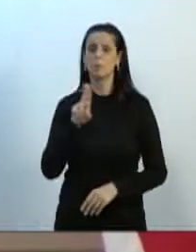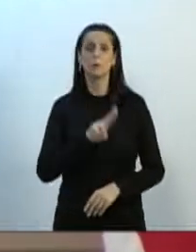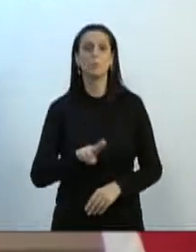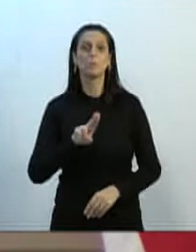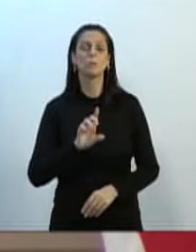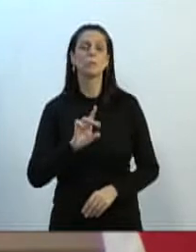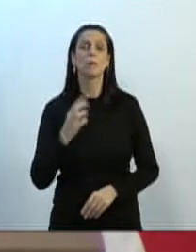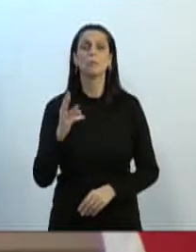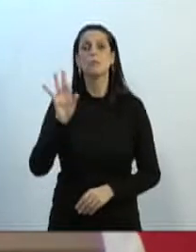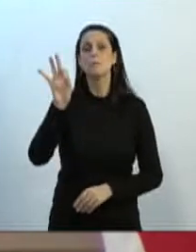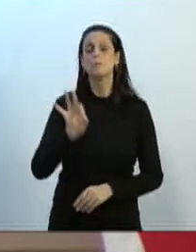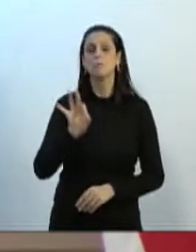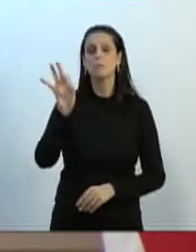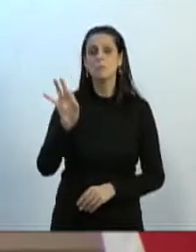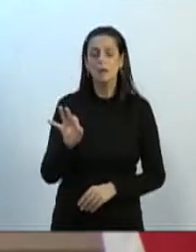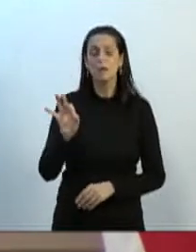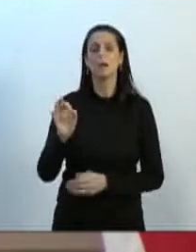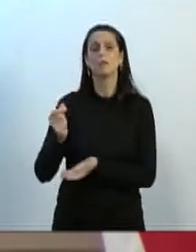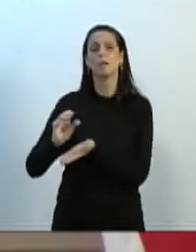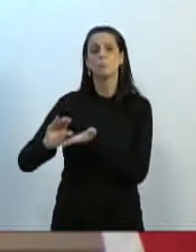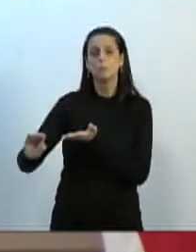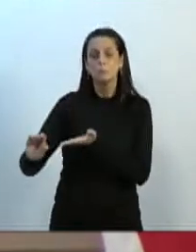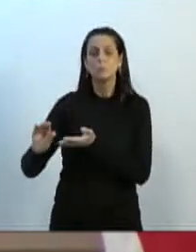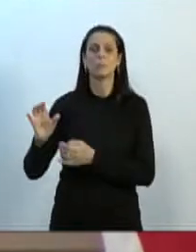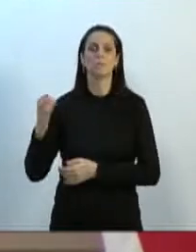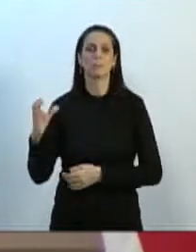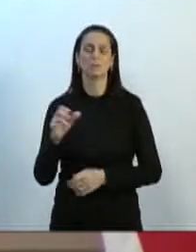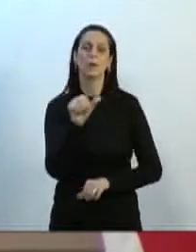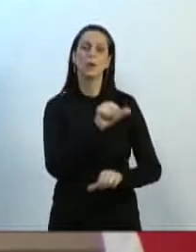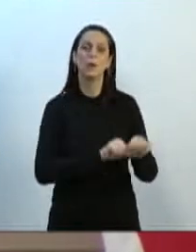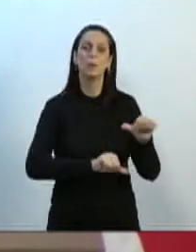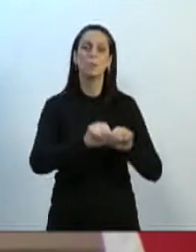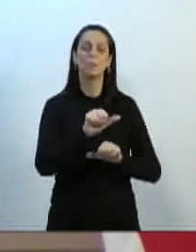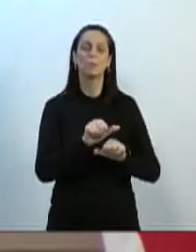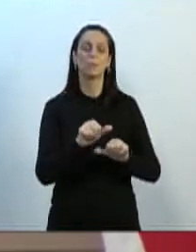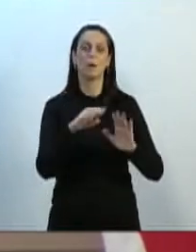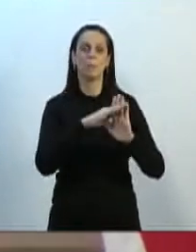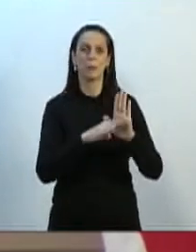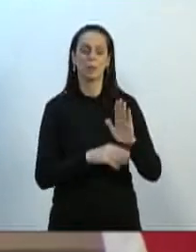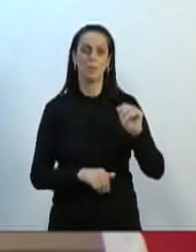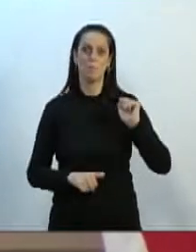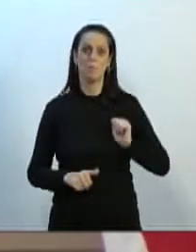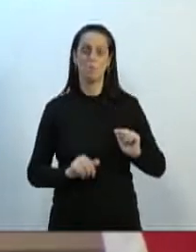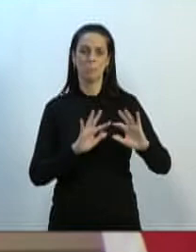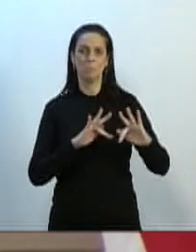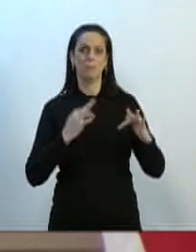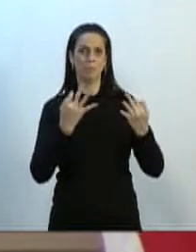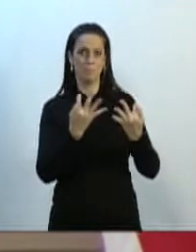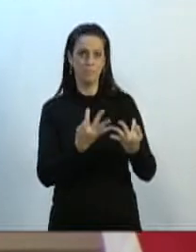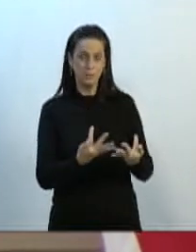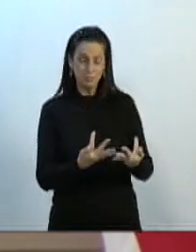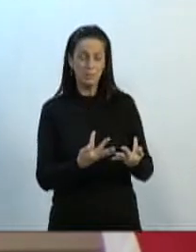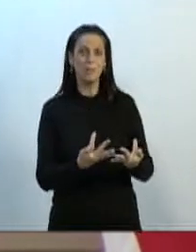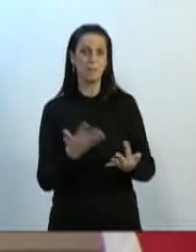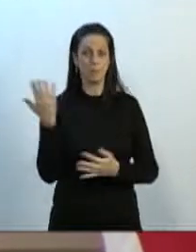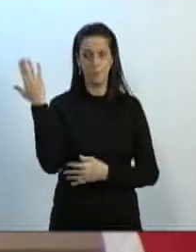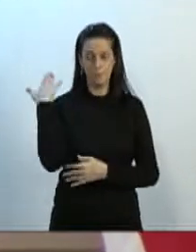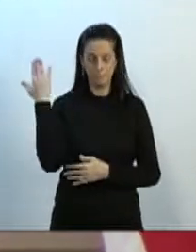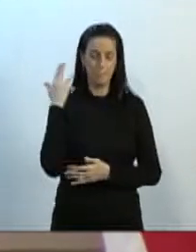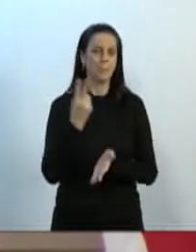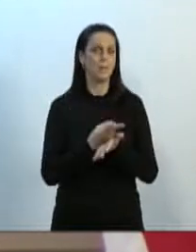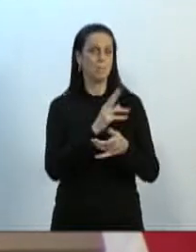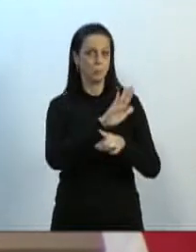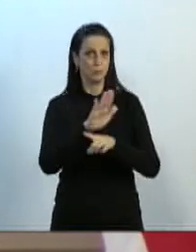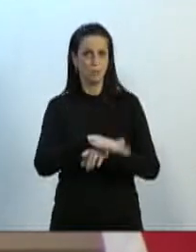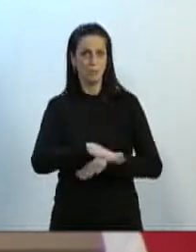na ciência? Que muda o nome do programa Bolsa Família, um dos maiores programas de transferências de renda do mundo,